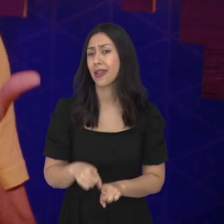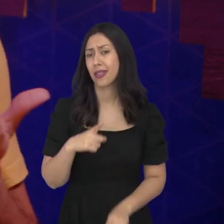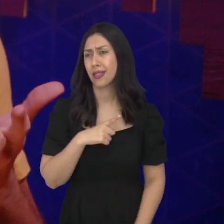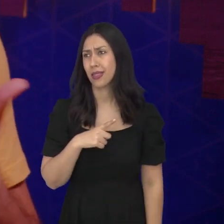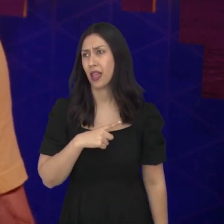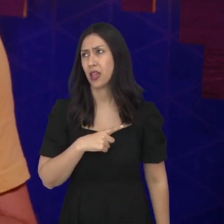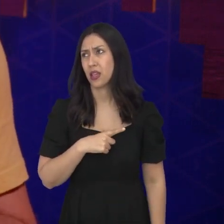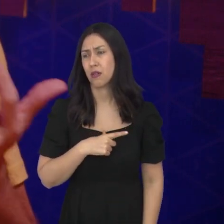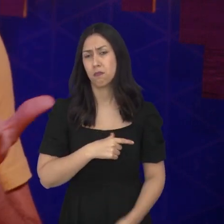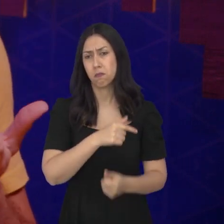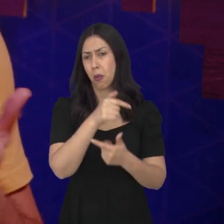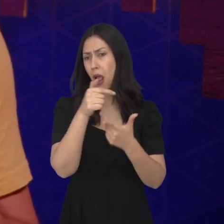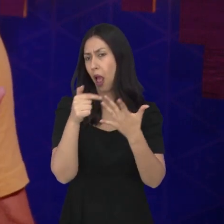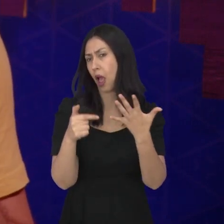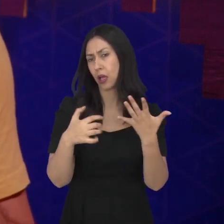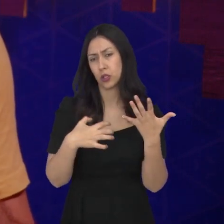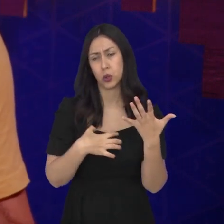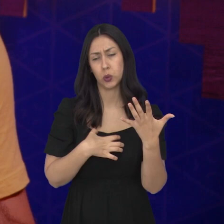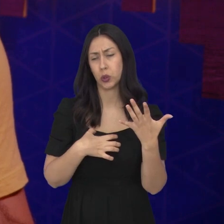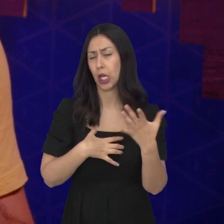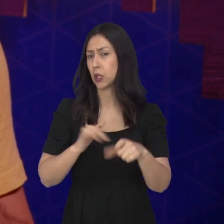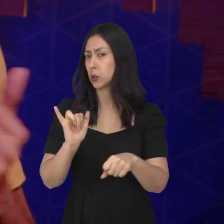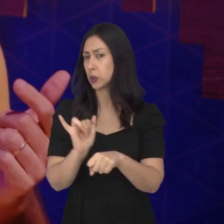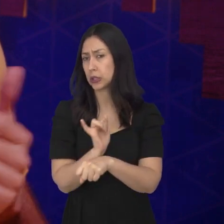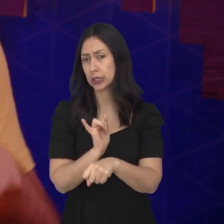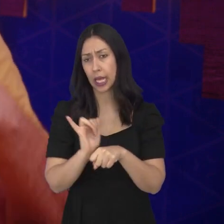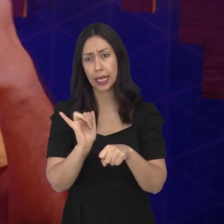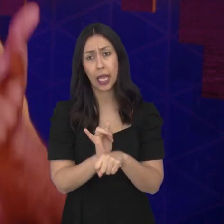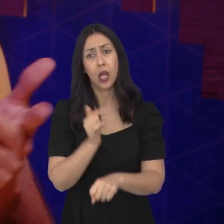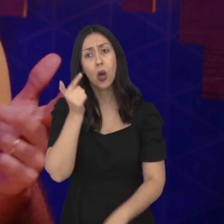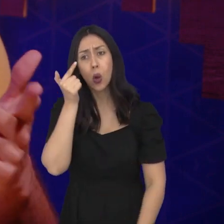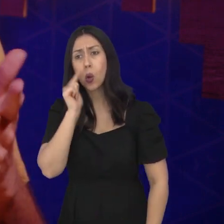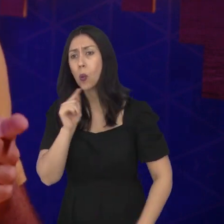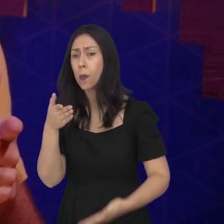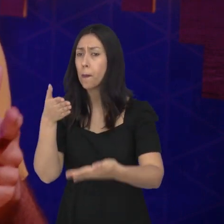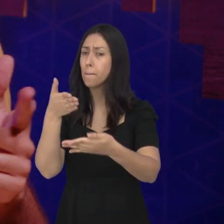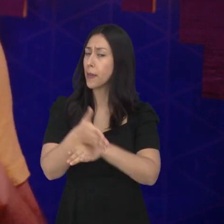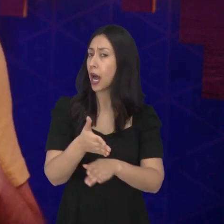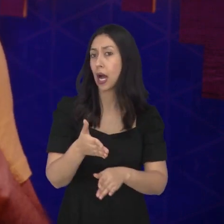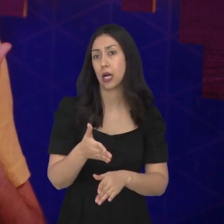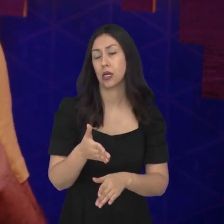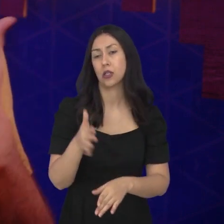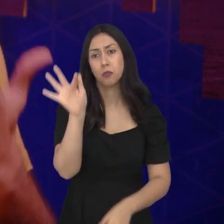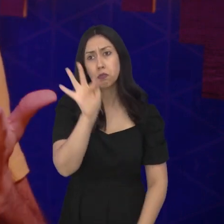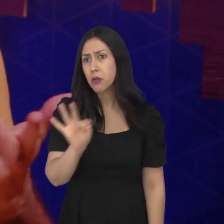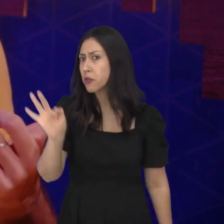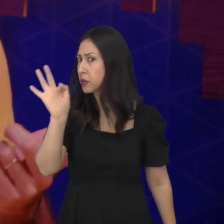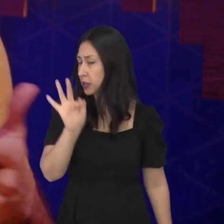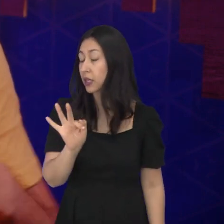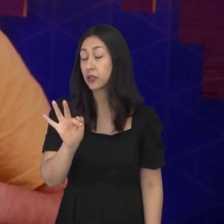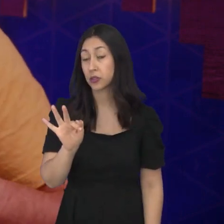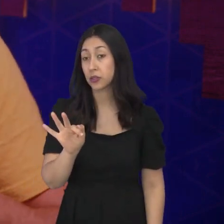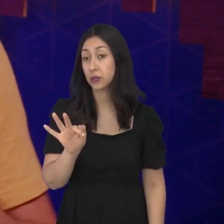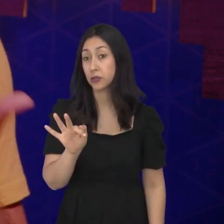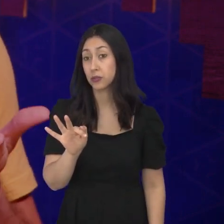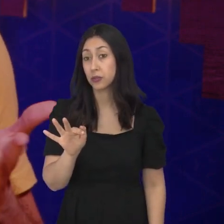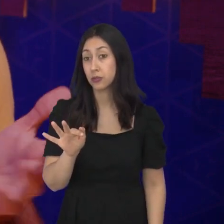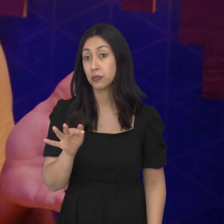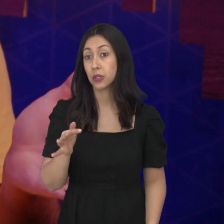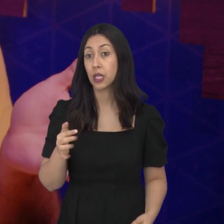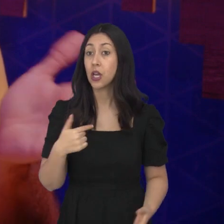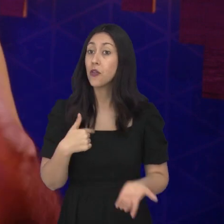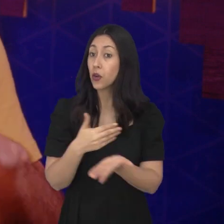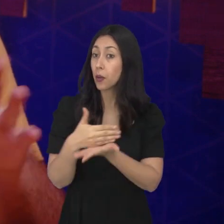várias maneiras diferentes, né, de ingressar na faculdade, né, no ensino superior pelo